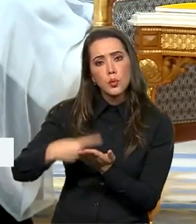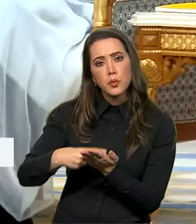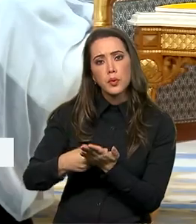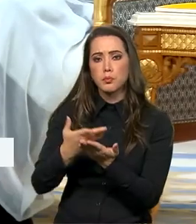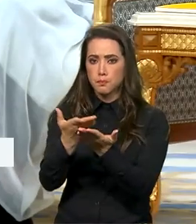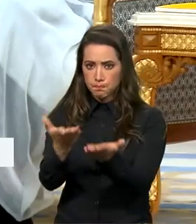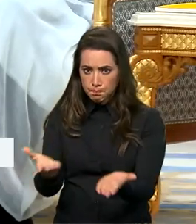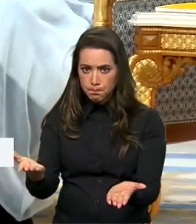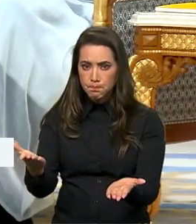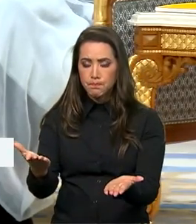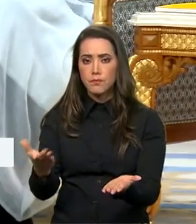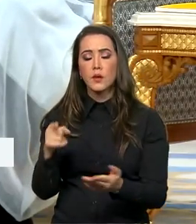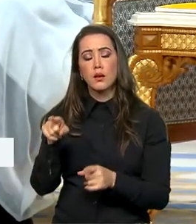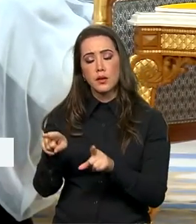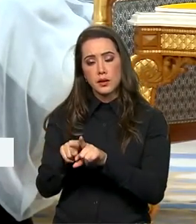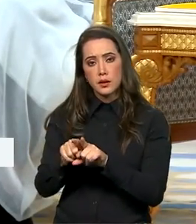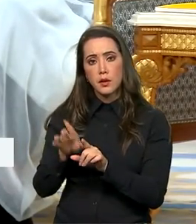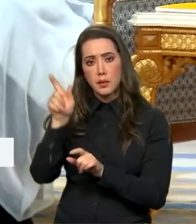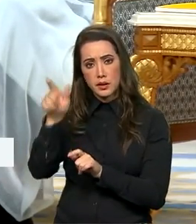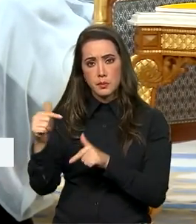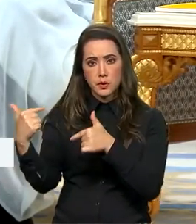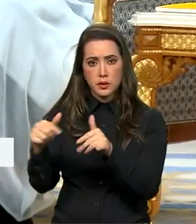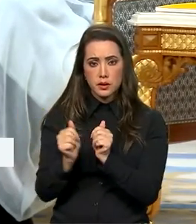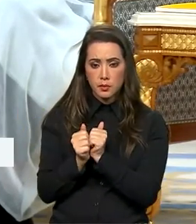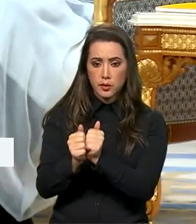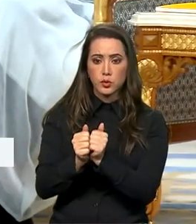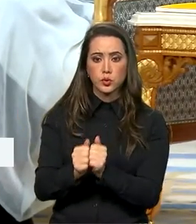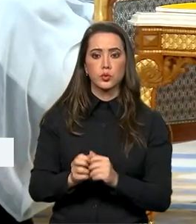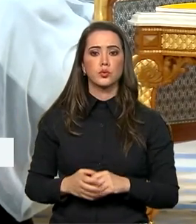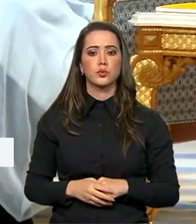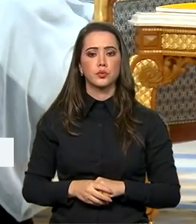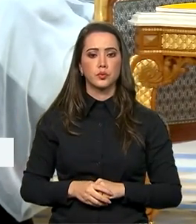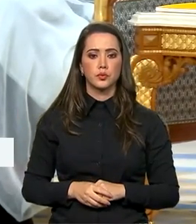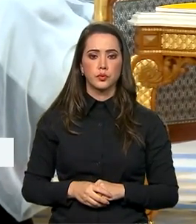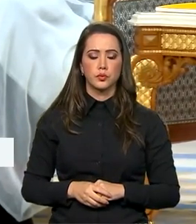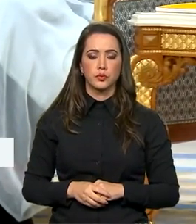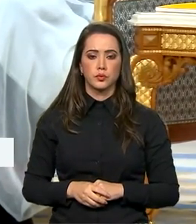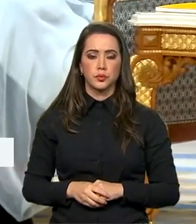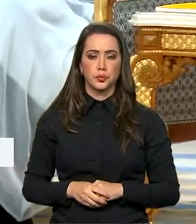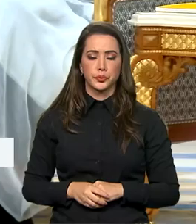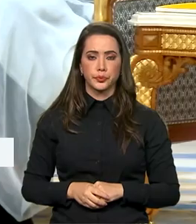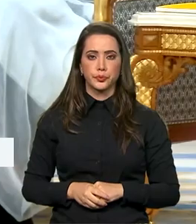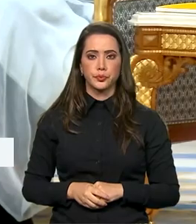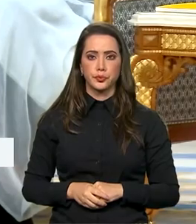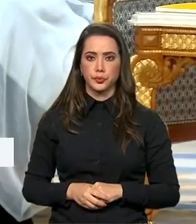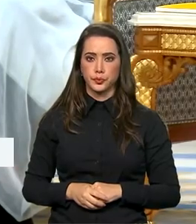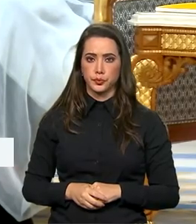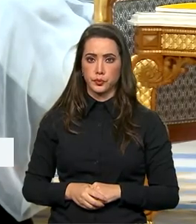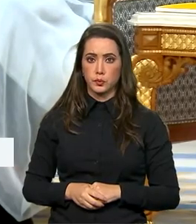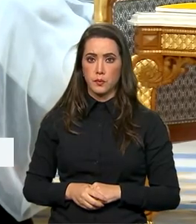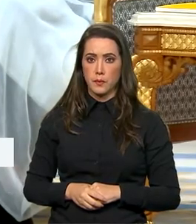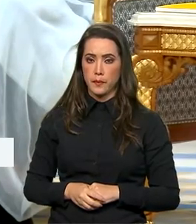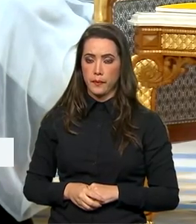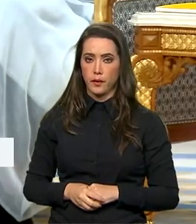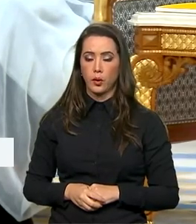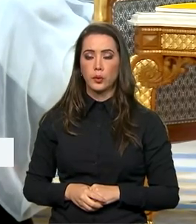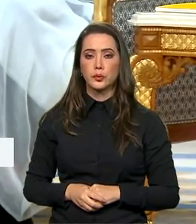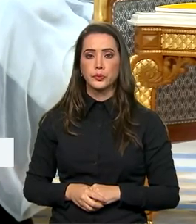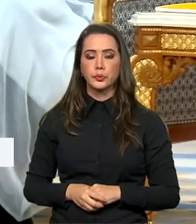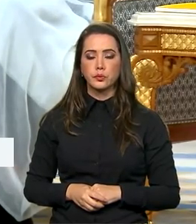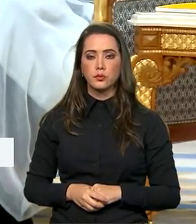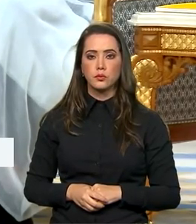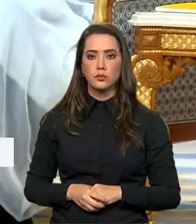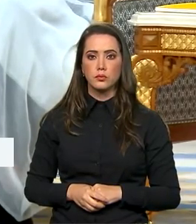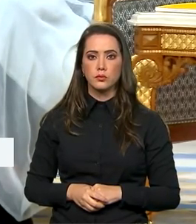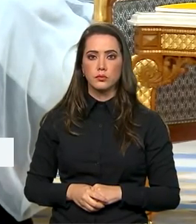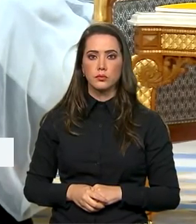de Vossa Alteza e de seus colaboradores. Sahib Sumo, Sheikh Mohammed bin Zayed Al Nahyan, ana ala